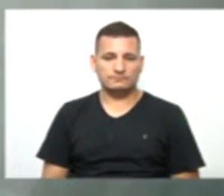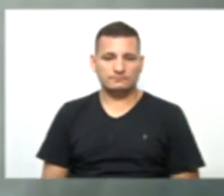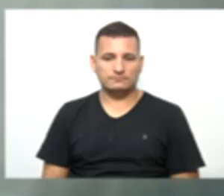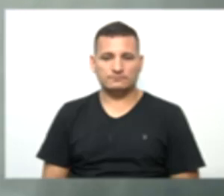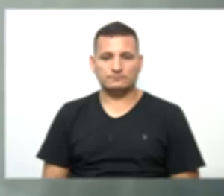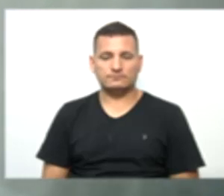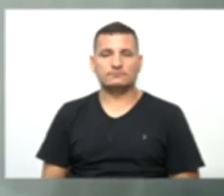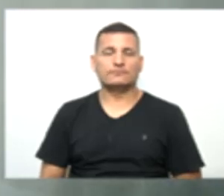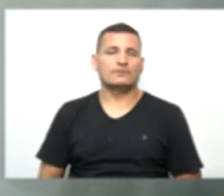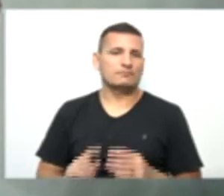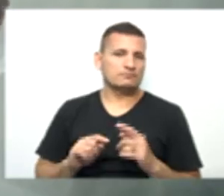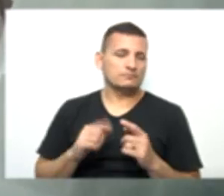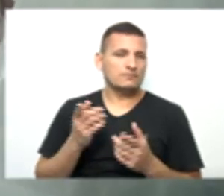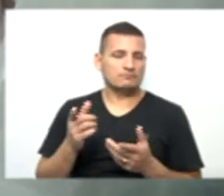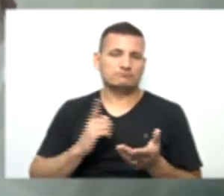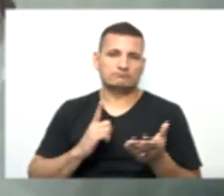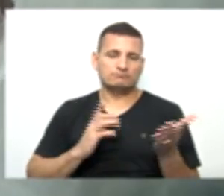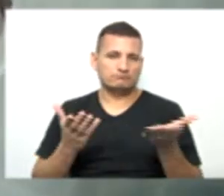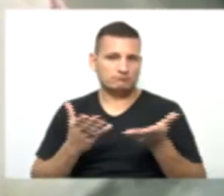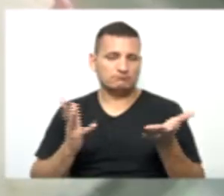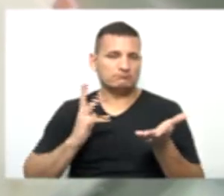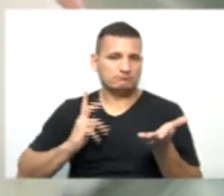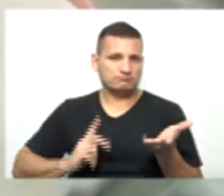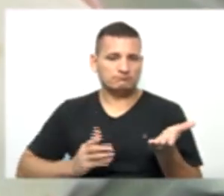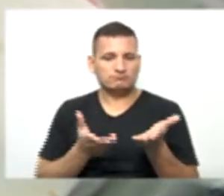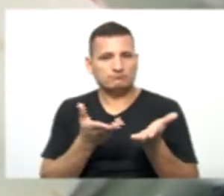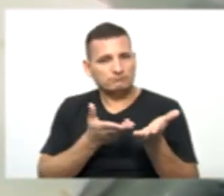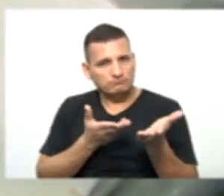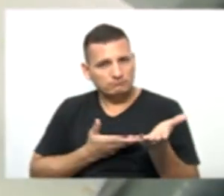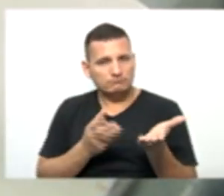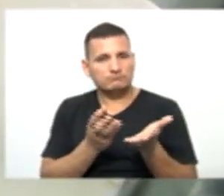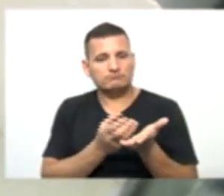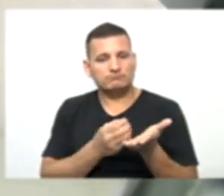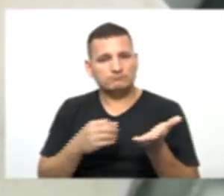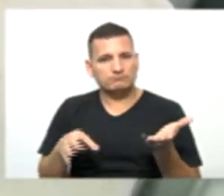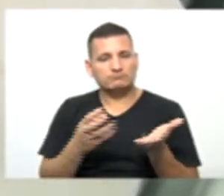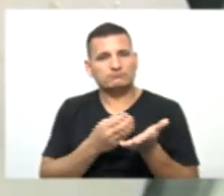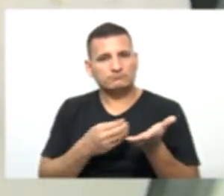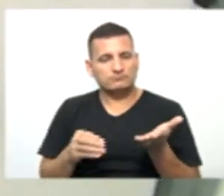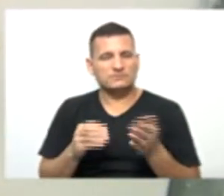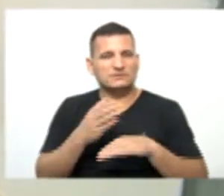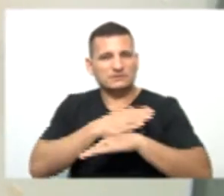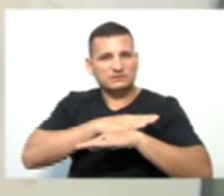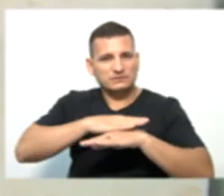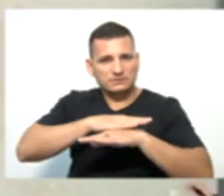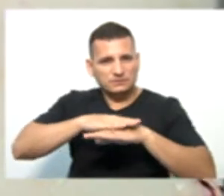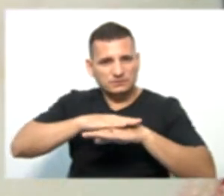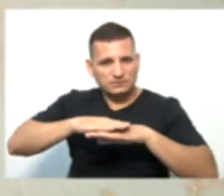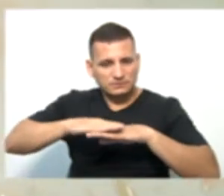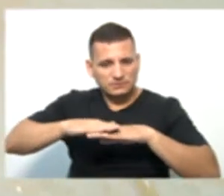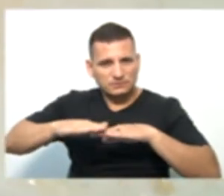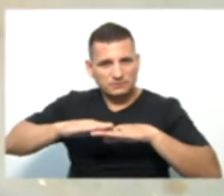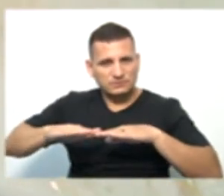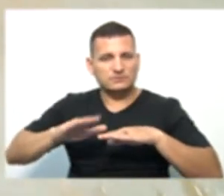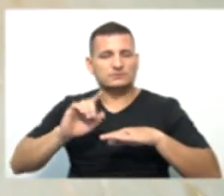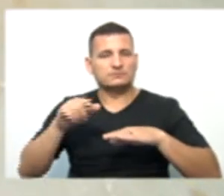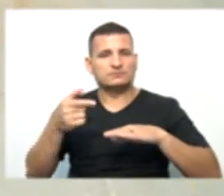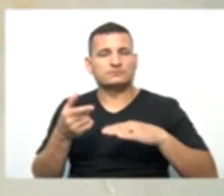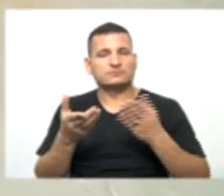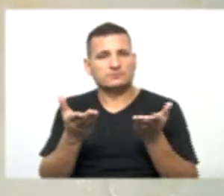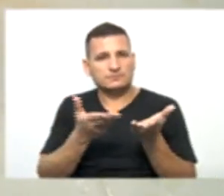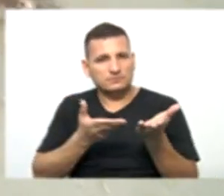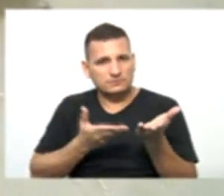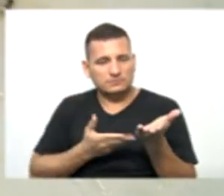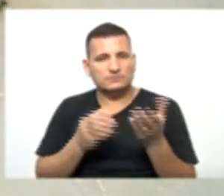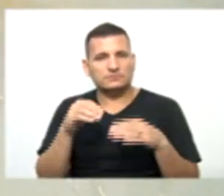Então aqui ela vai tirar, ela tá limpando, ela vai tirar as escamas, ela vai tirar as vísceras desse peixe